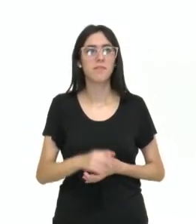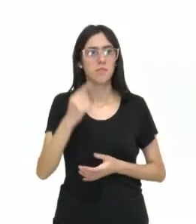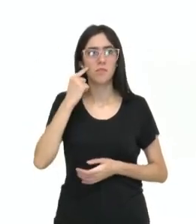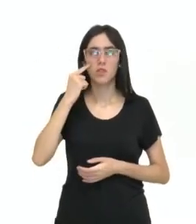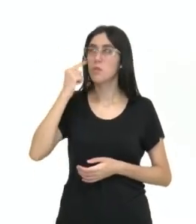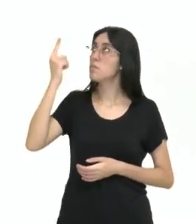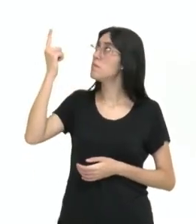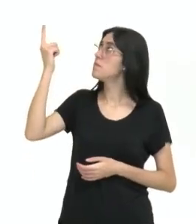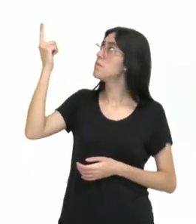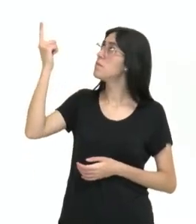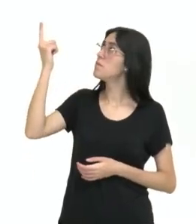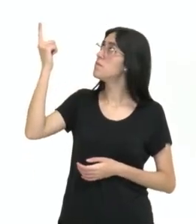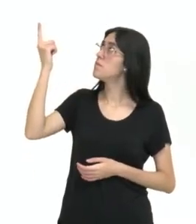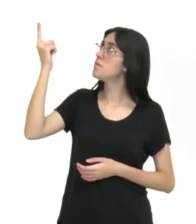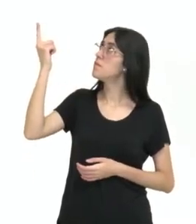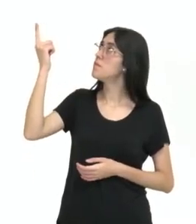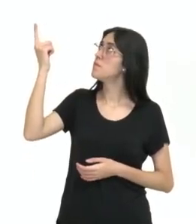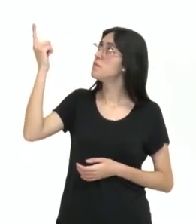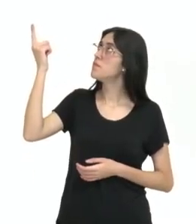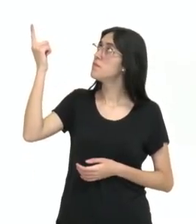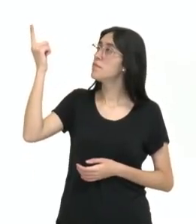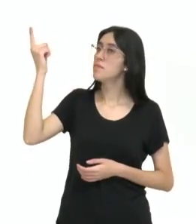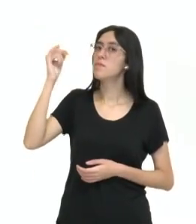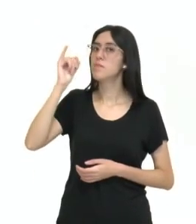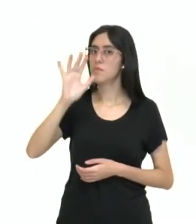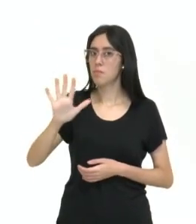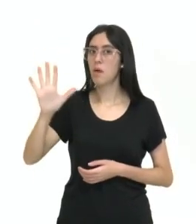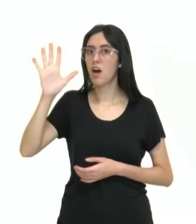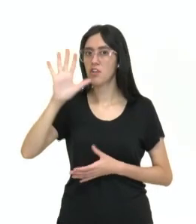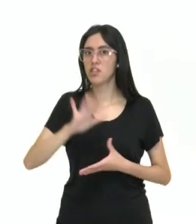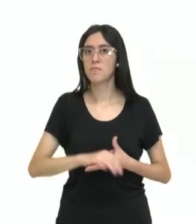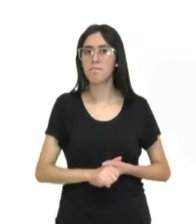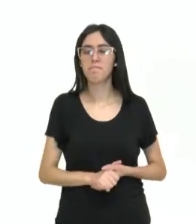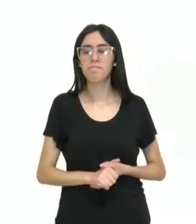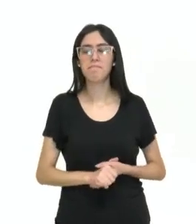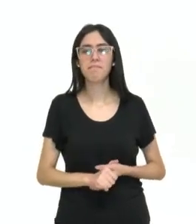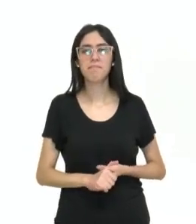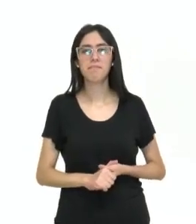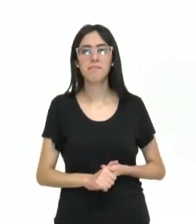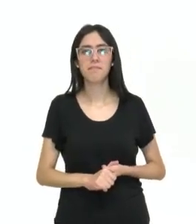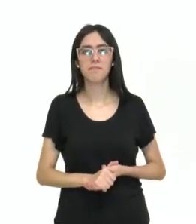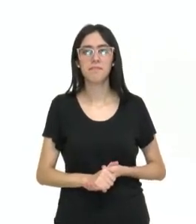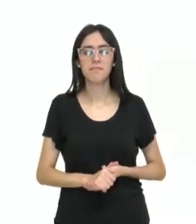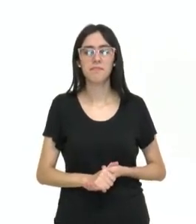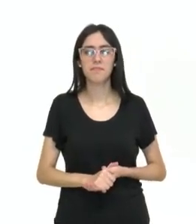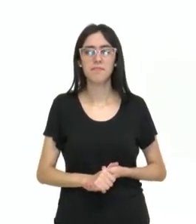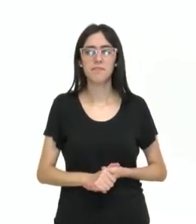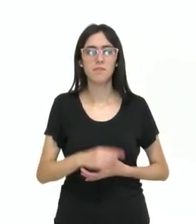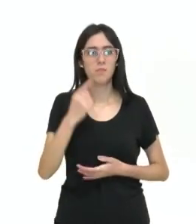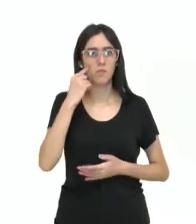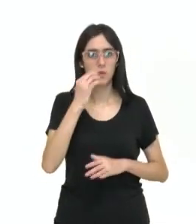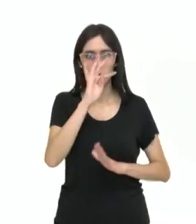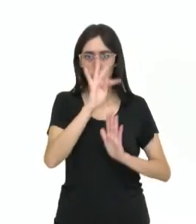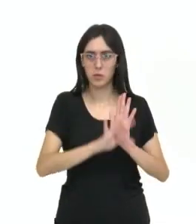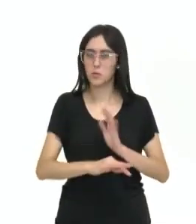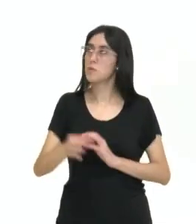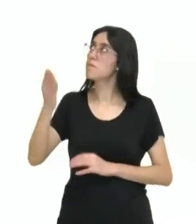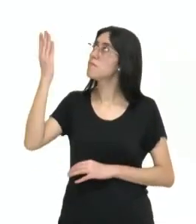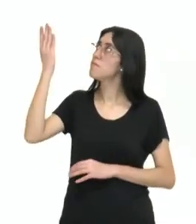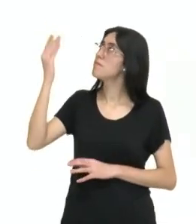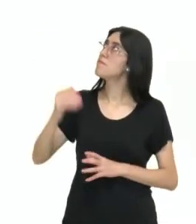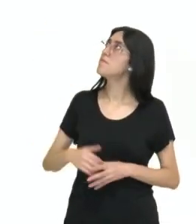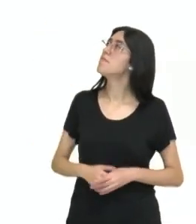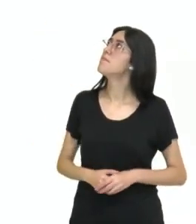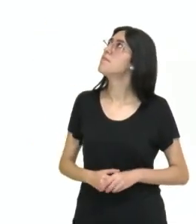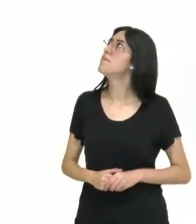¿Olharon? ¿Observaron? Cierto. Los estereotipos culturales son los que